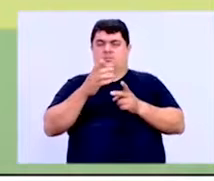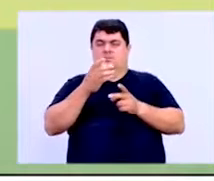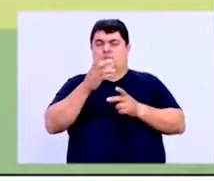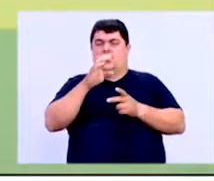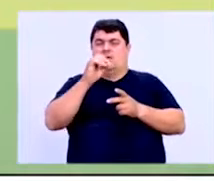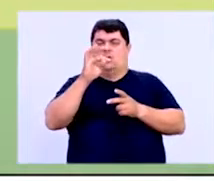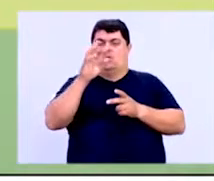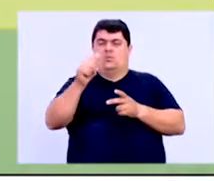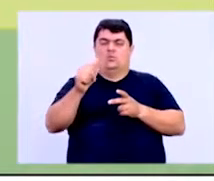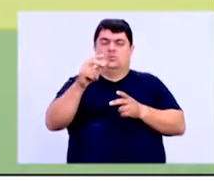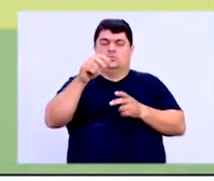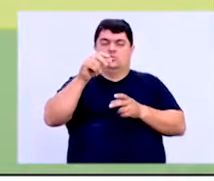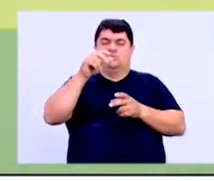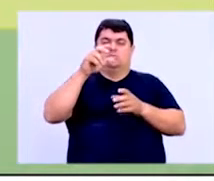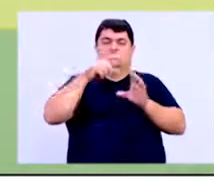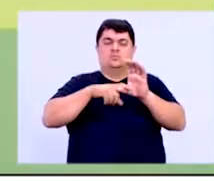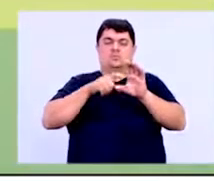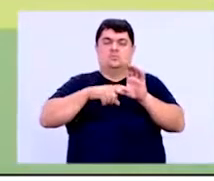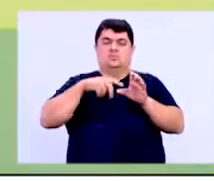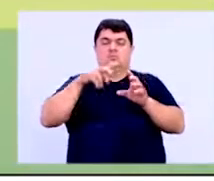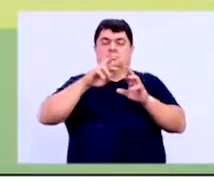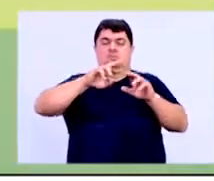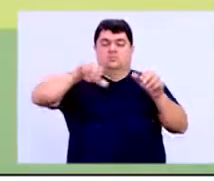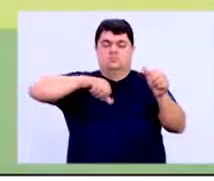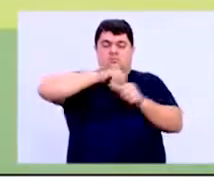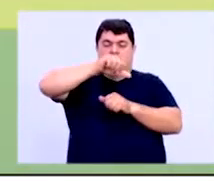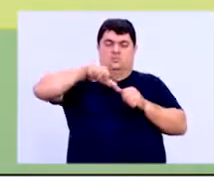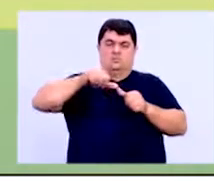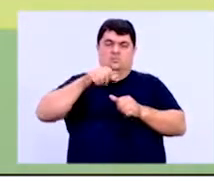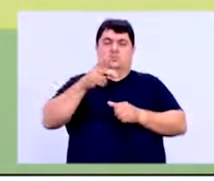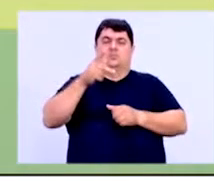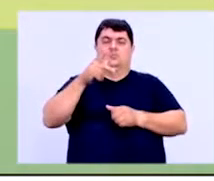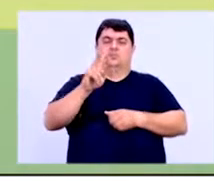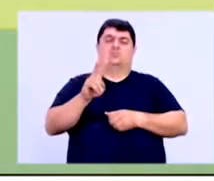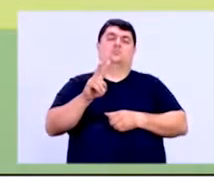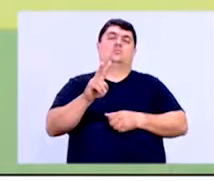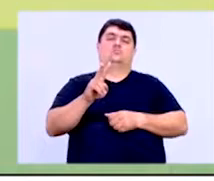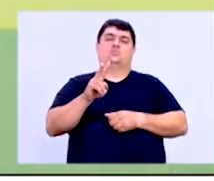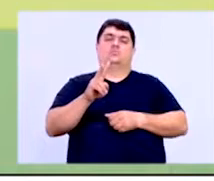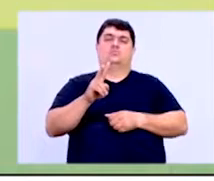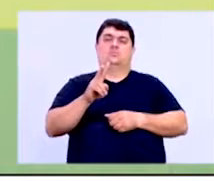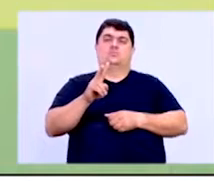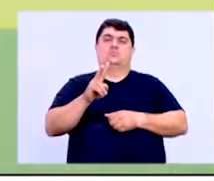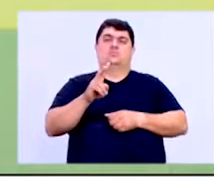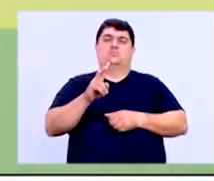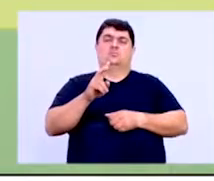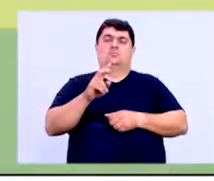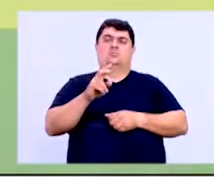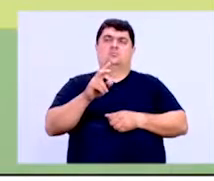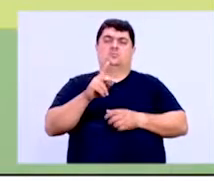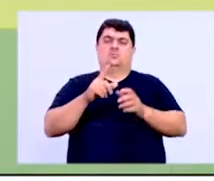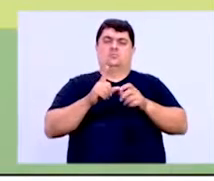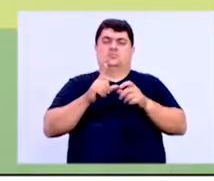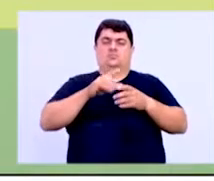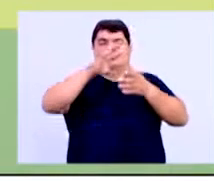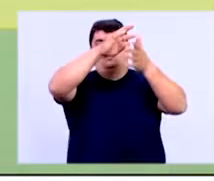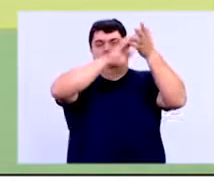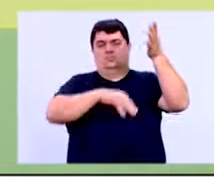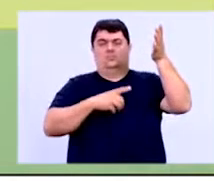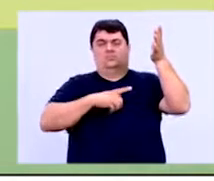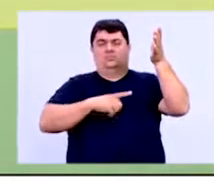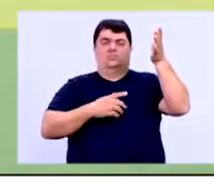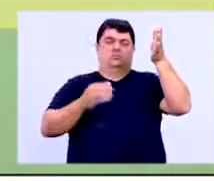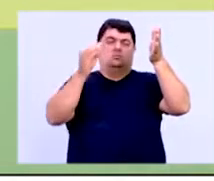despesas variáveis. Como que eu faço isso? Preço de venda. Preço de venda está aqui em cima.